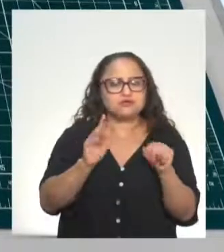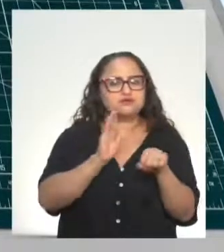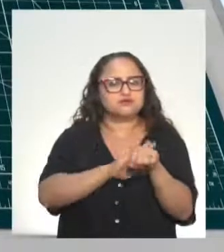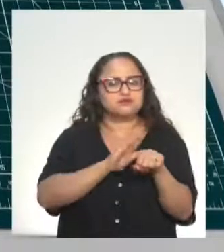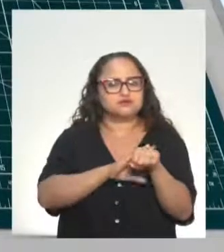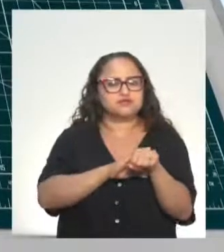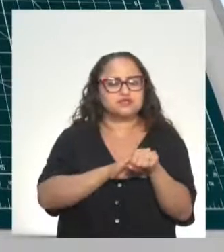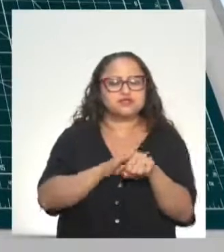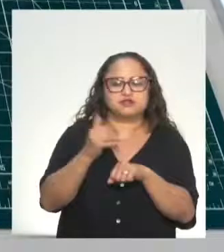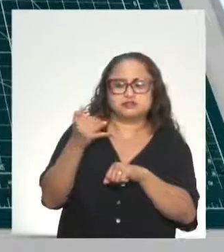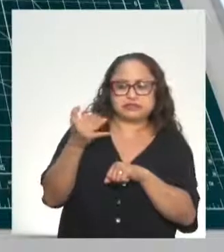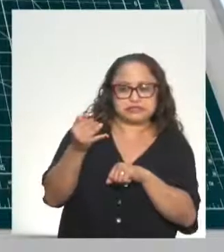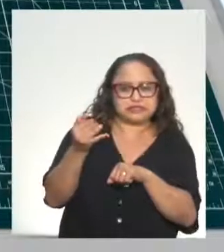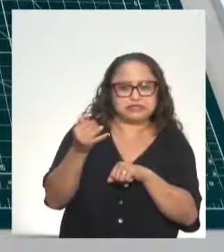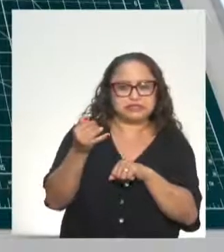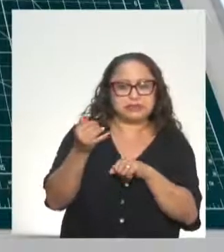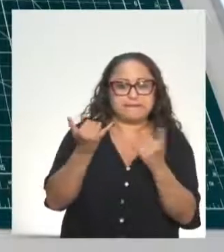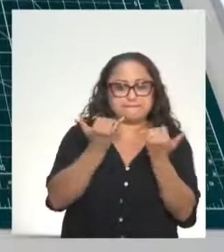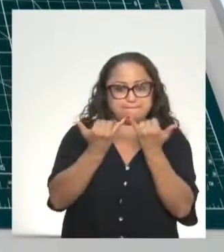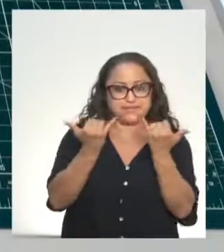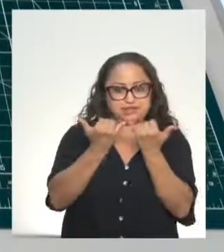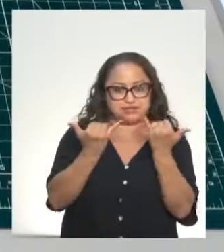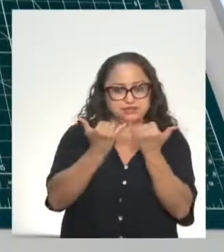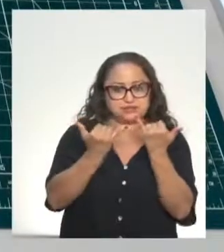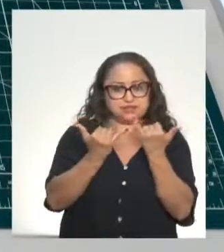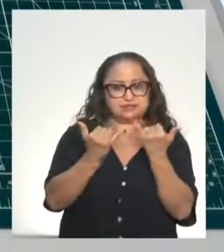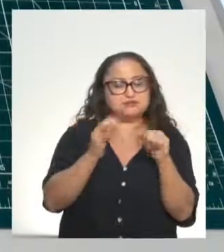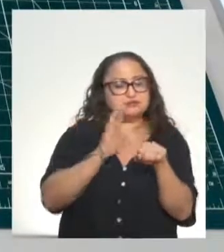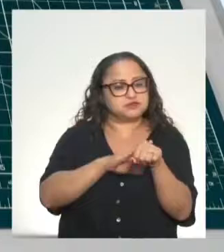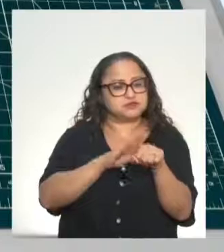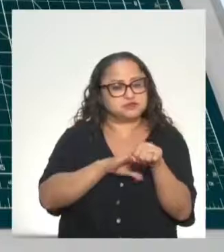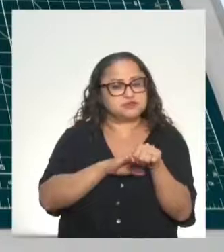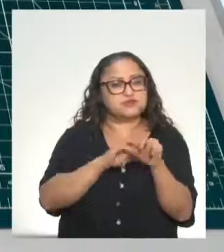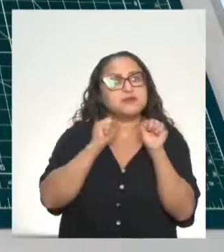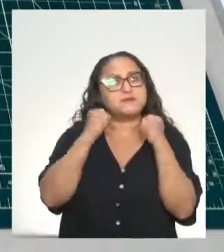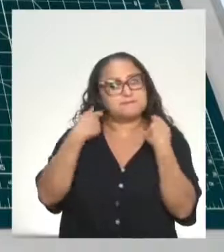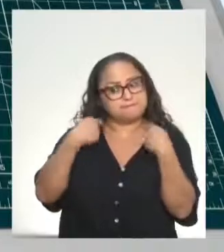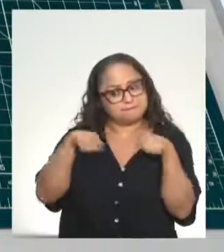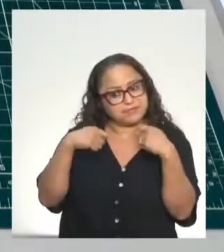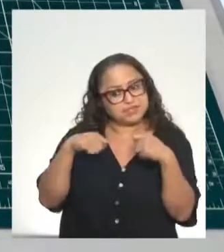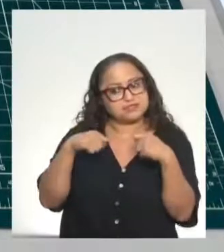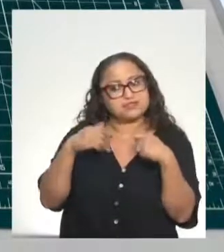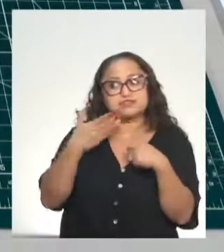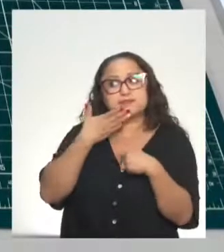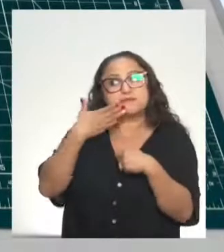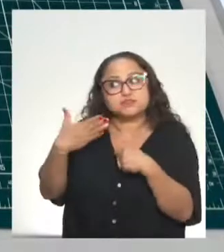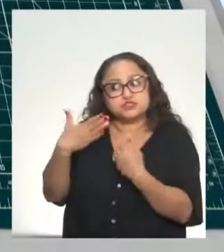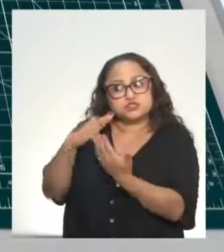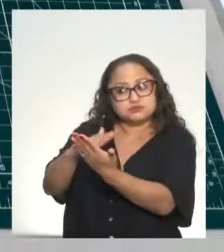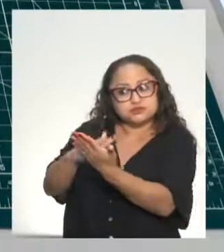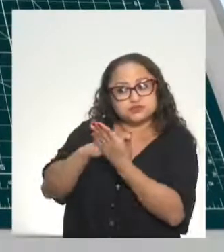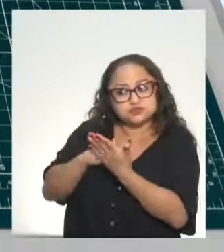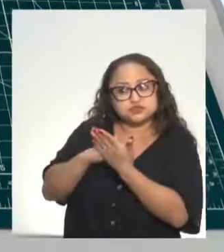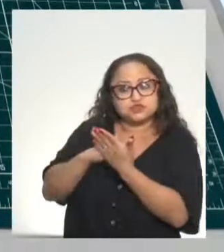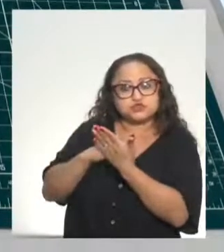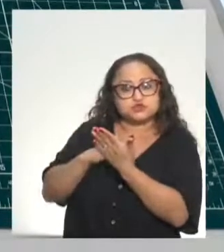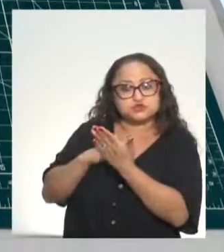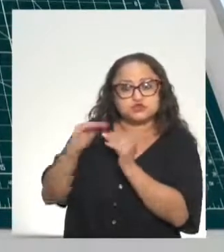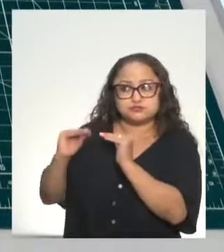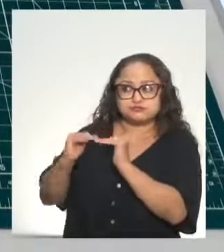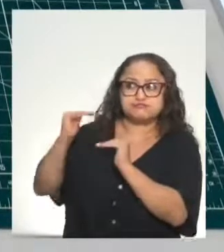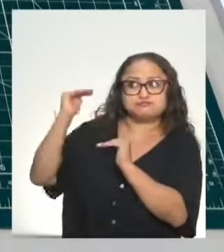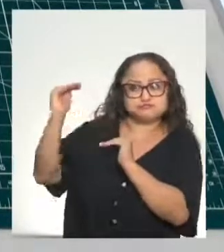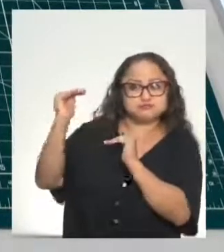tipo caneta. Para esse procedimento, você deve pedir o auxílio de um adulto para ele realizar esse corte para